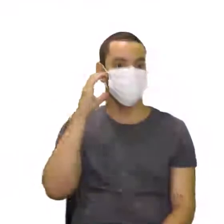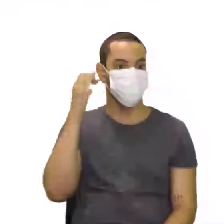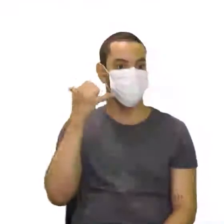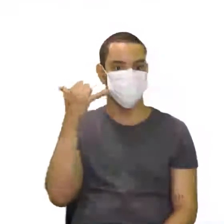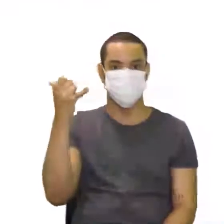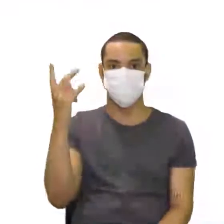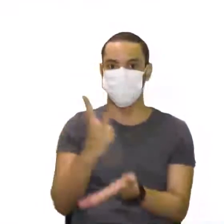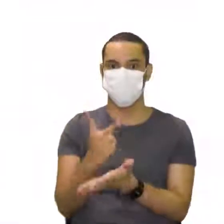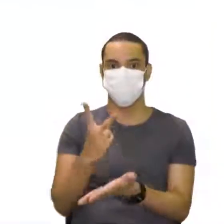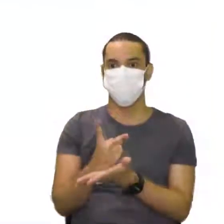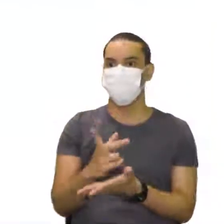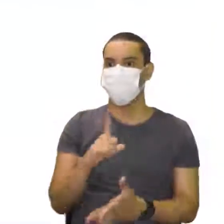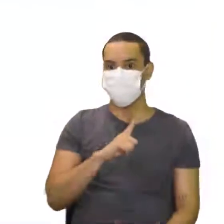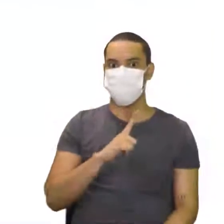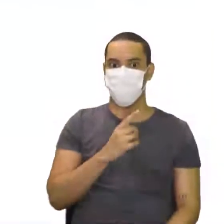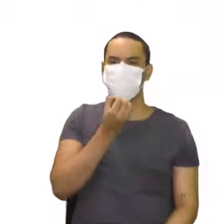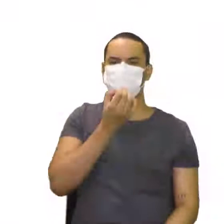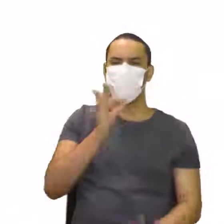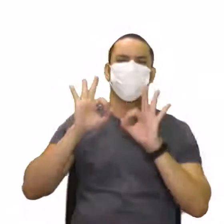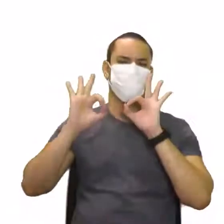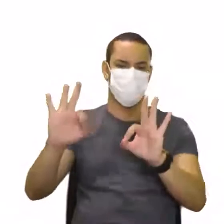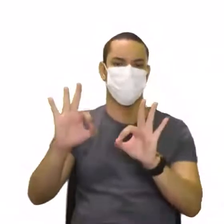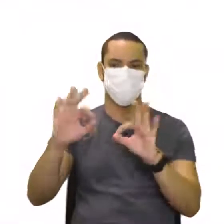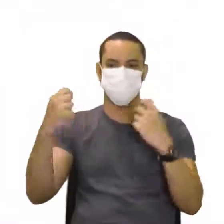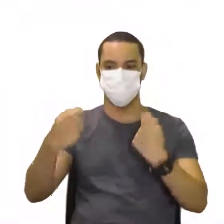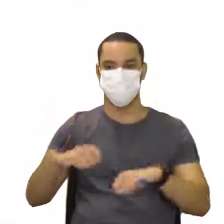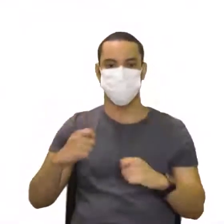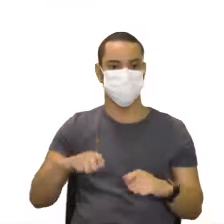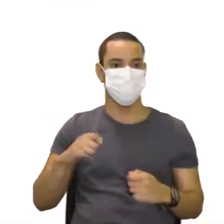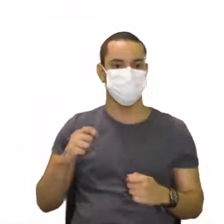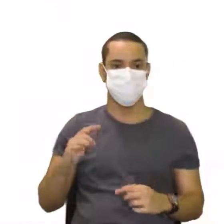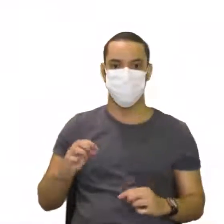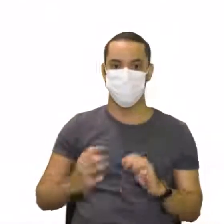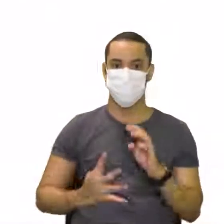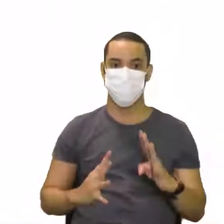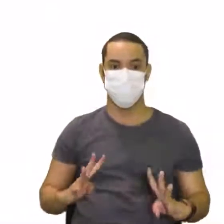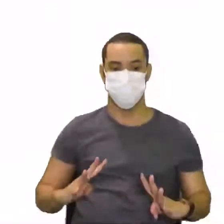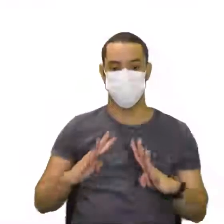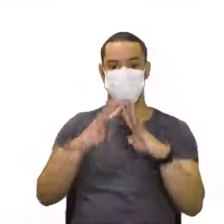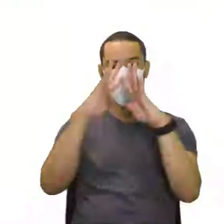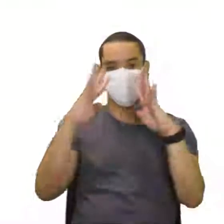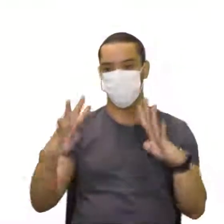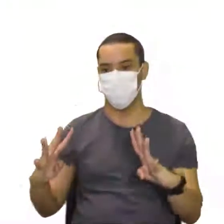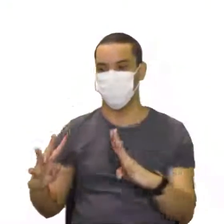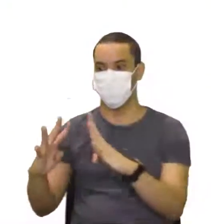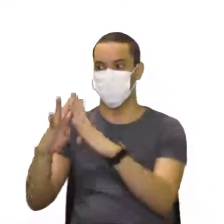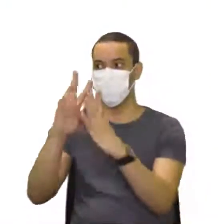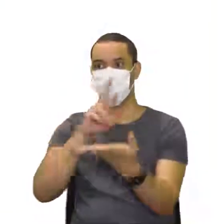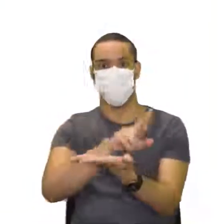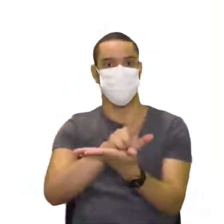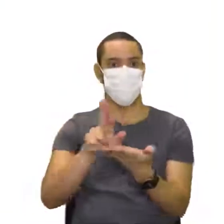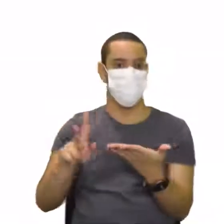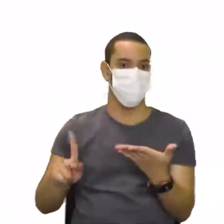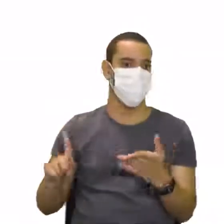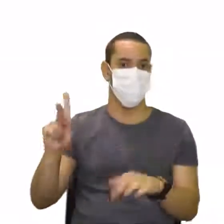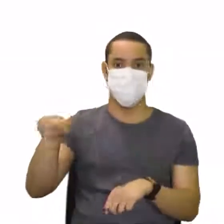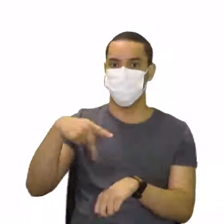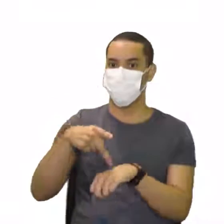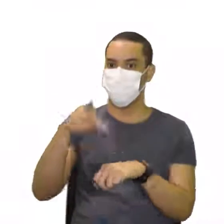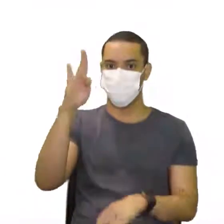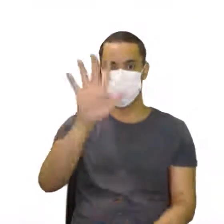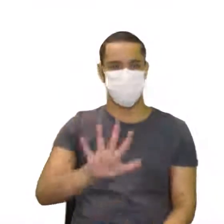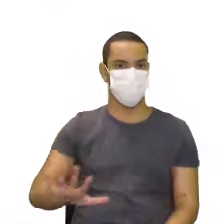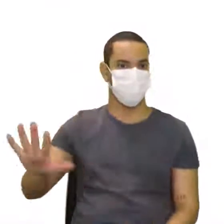a operadora ela quer ter uma grande cobertura móvel, ela tem que instalar várias torres aí ao longo do país e do mundo também,